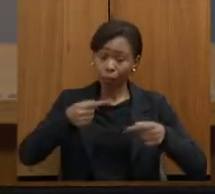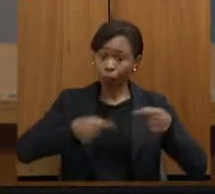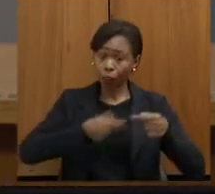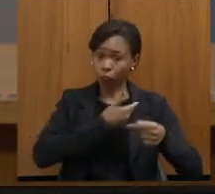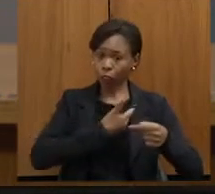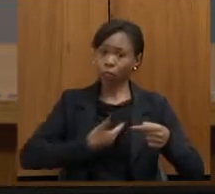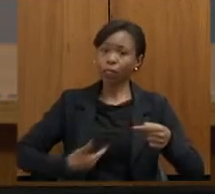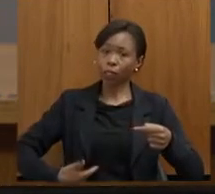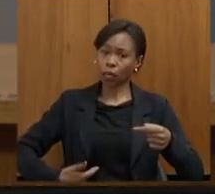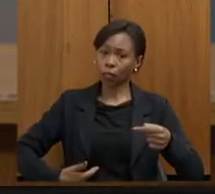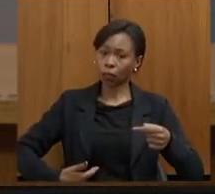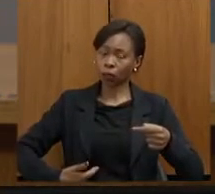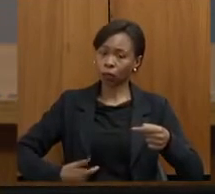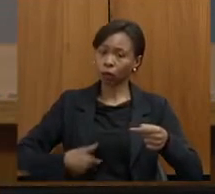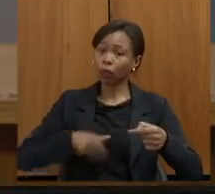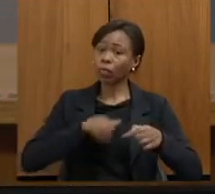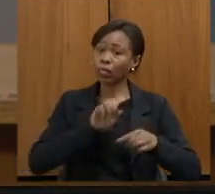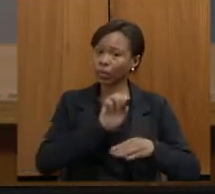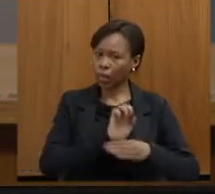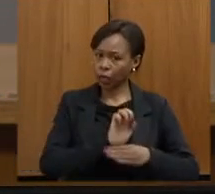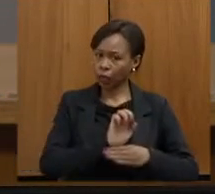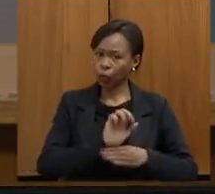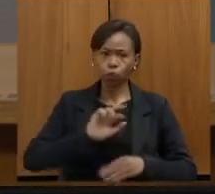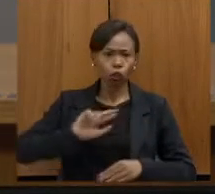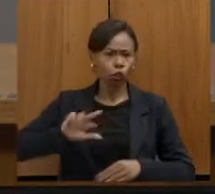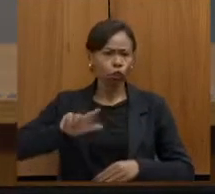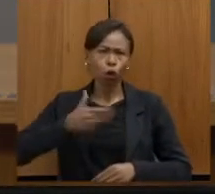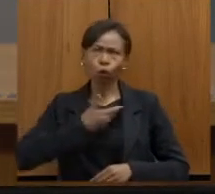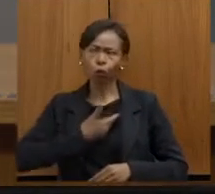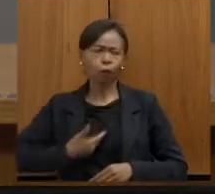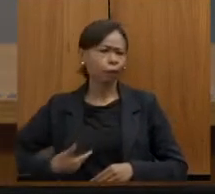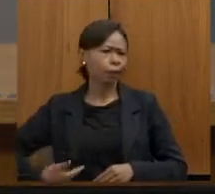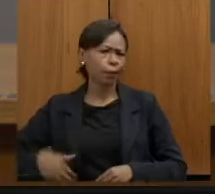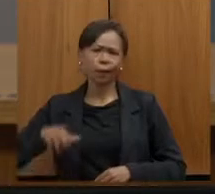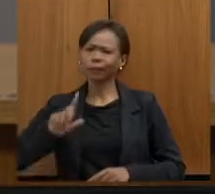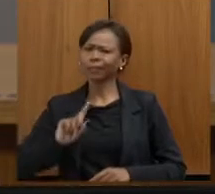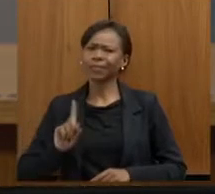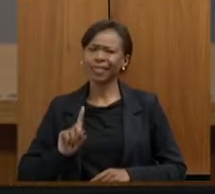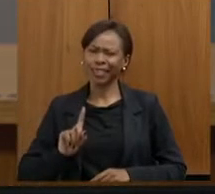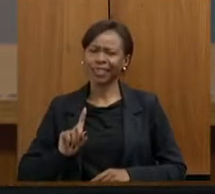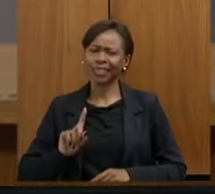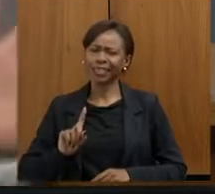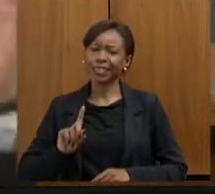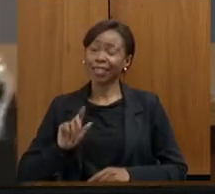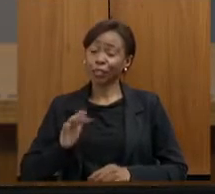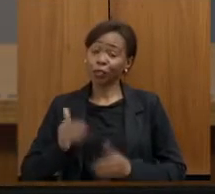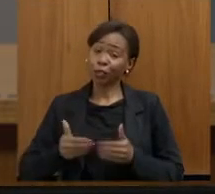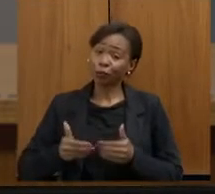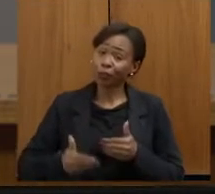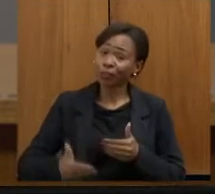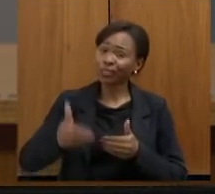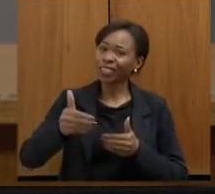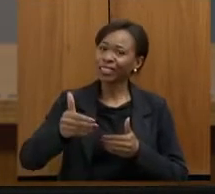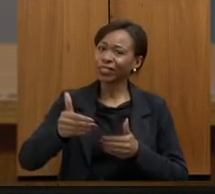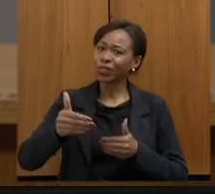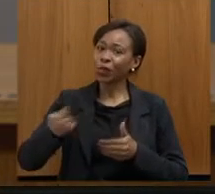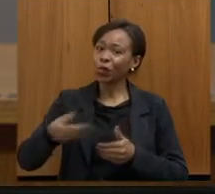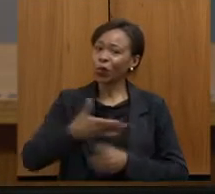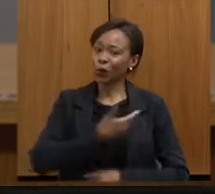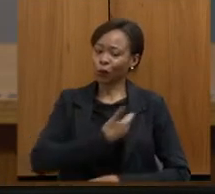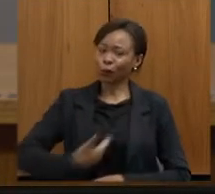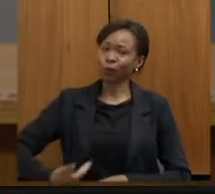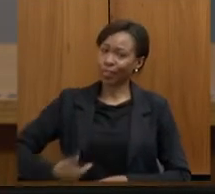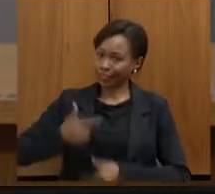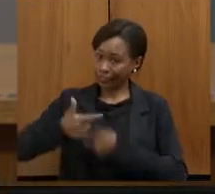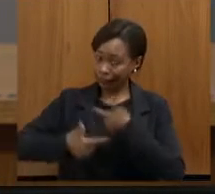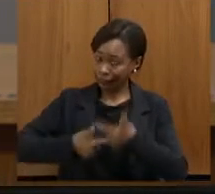governo. que o governo que vier, quando vier, nas próximas décadas, que vai ter trabalho para as próximas décadas, consiga efetivamente